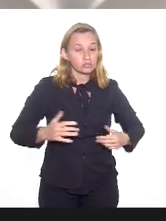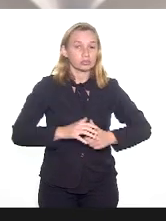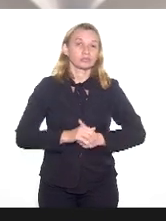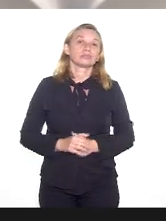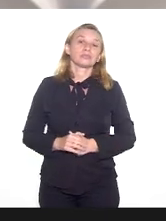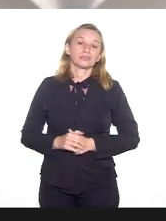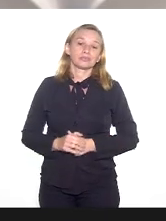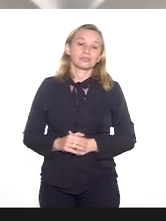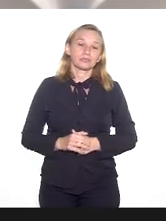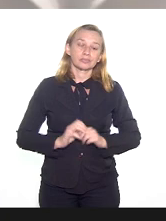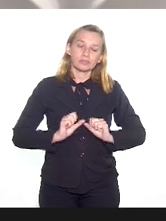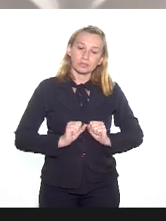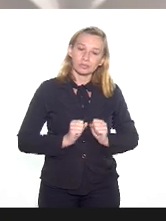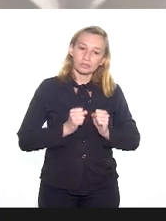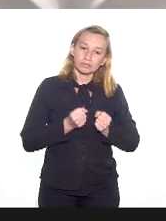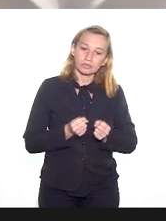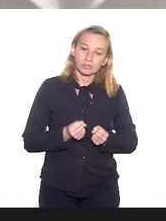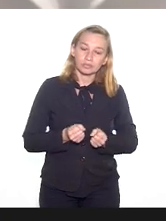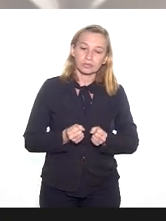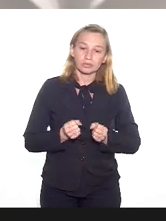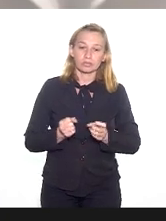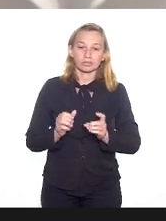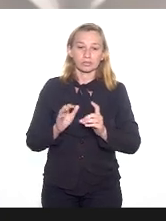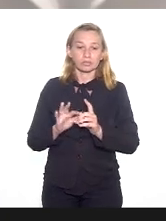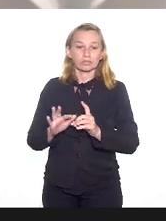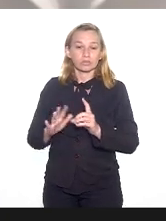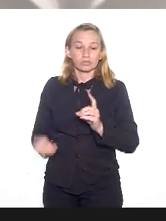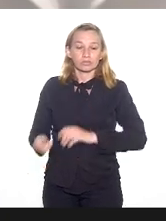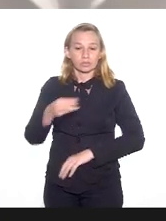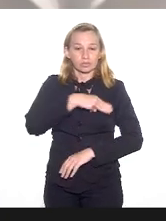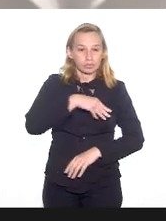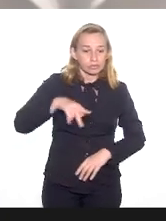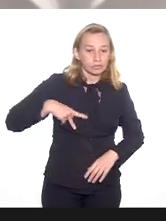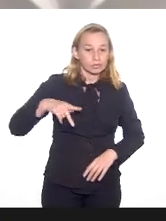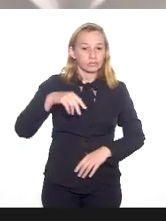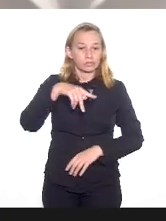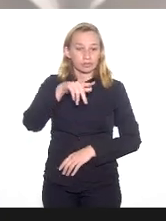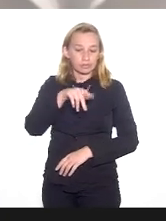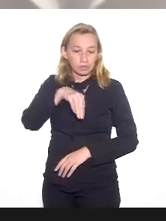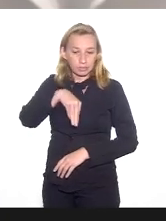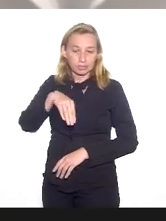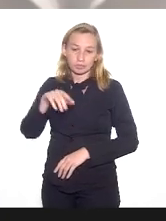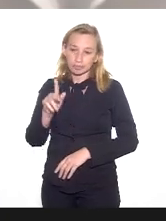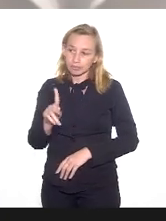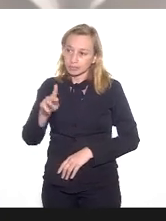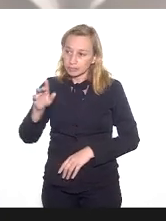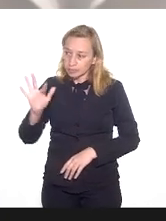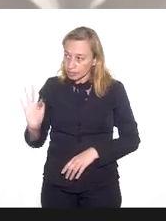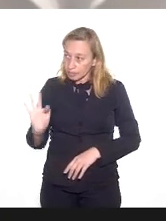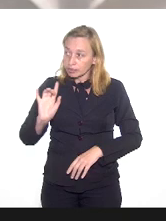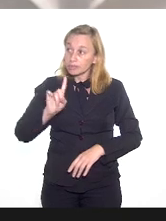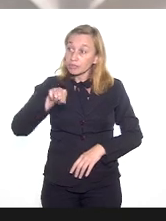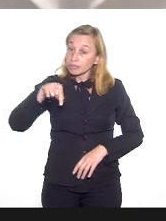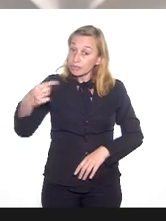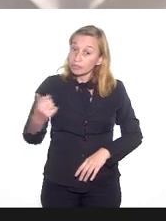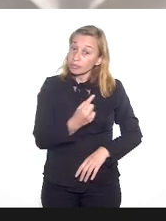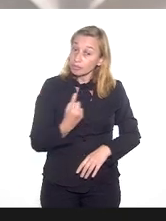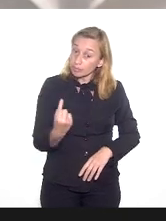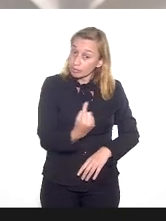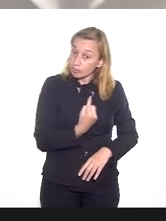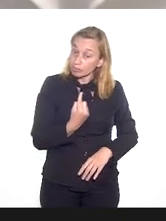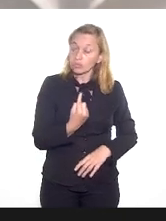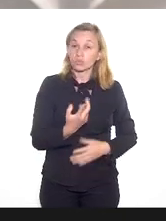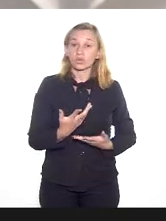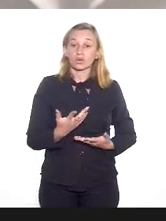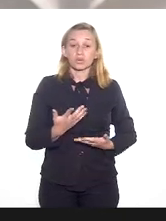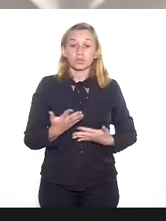houvesse uma entrega solene ao Ministério Público, ao MPF, e que depois nós, né, sem